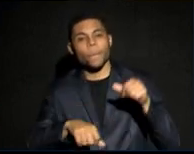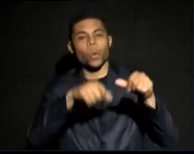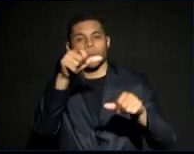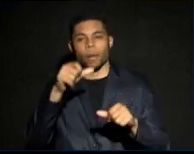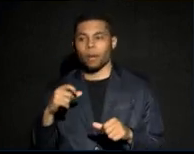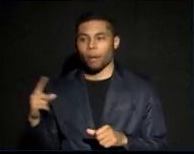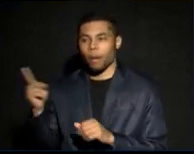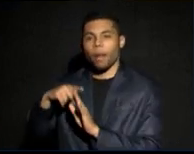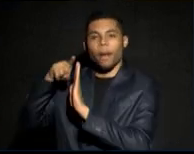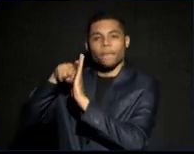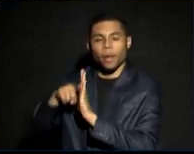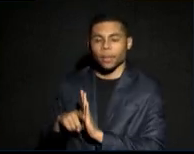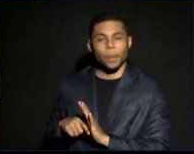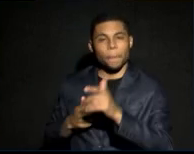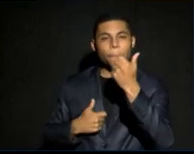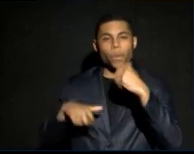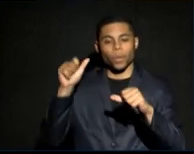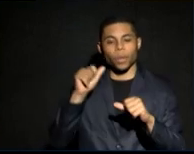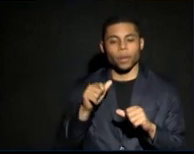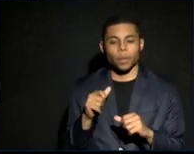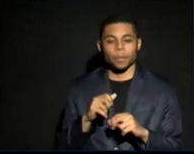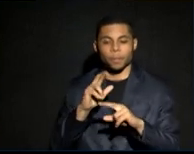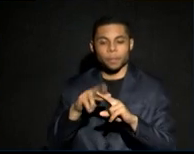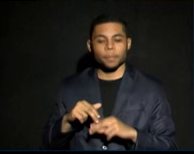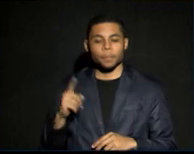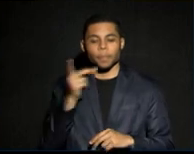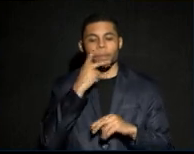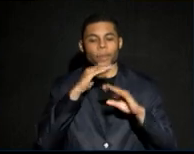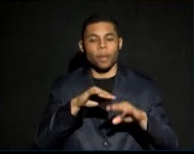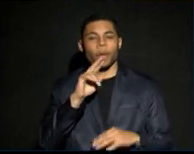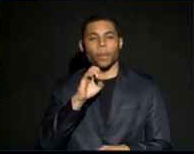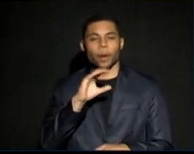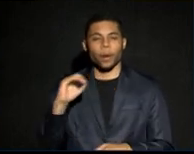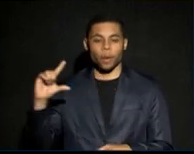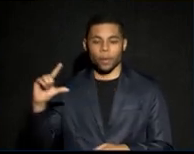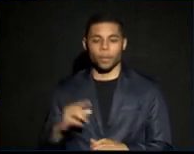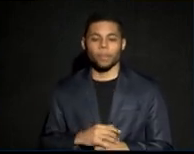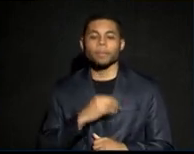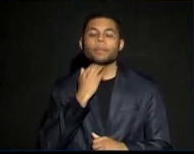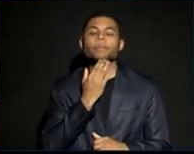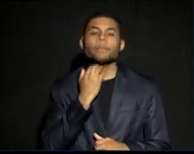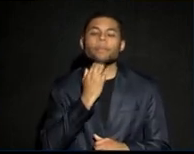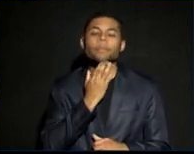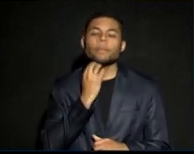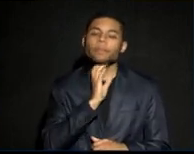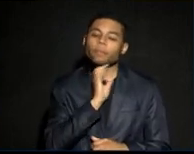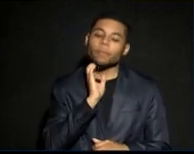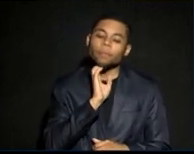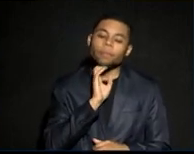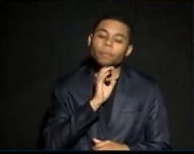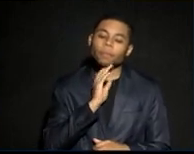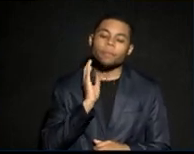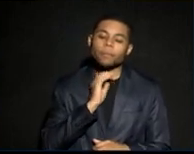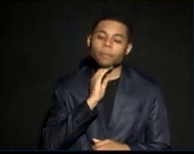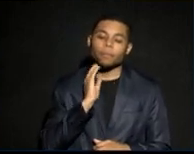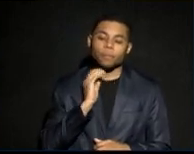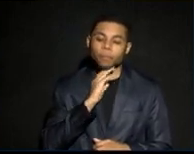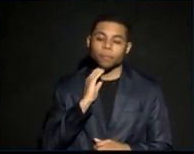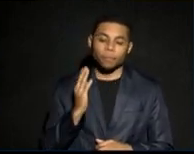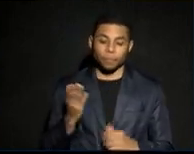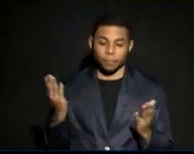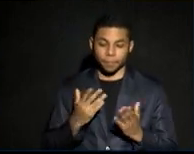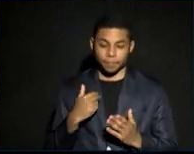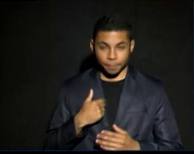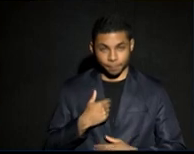essa avaliação de governo para que o Cesar Maia inclusive chama de Recall né Eu vim a obra